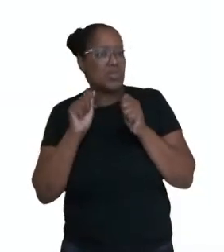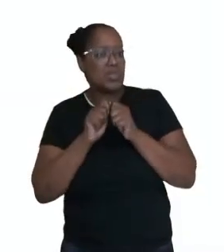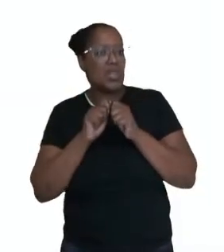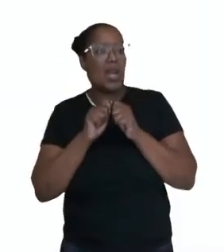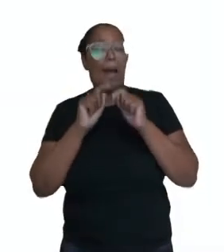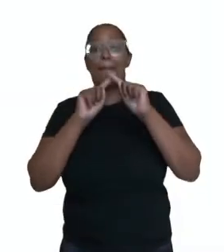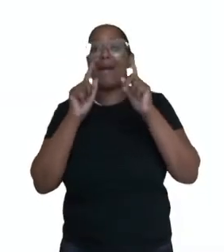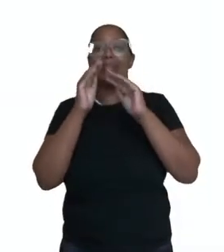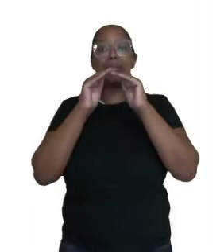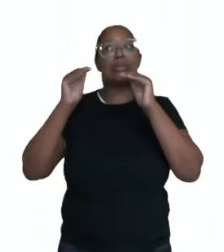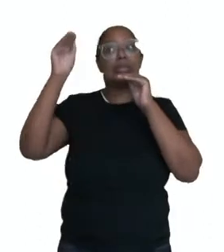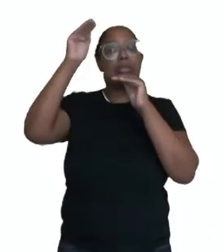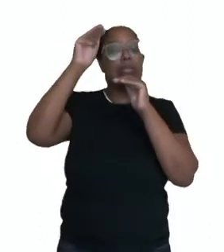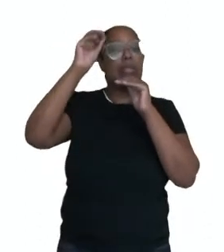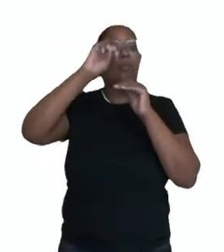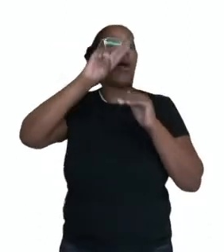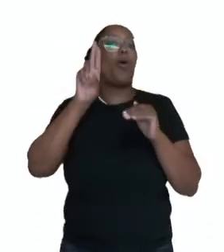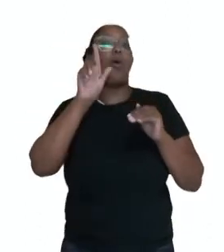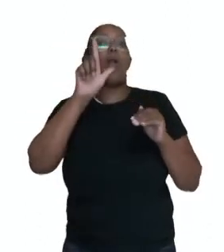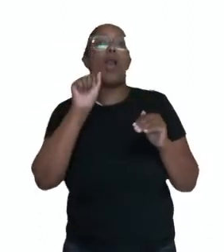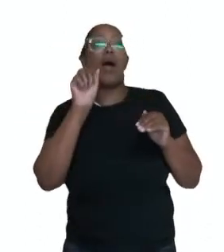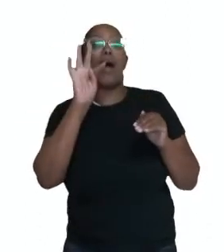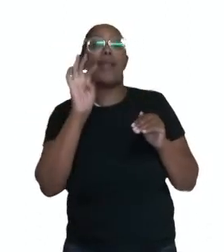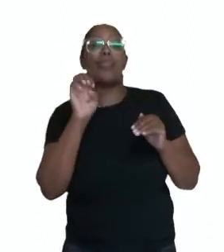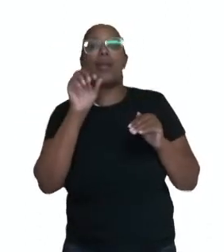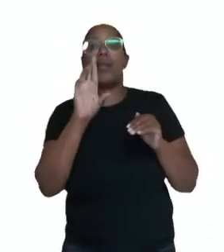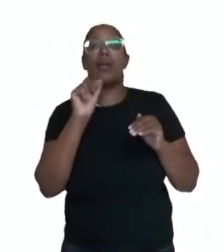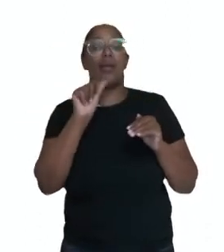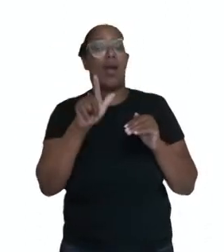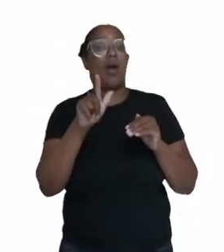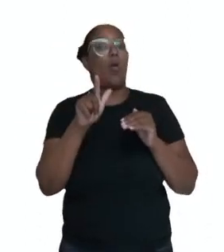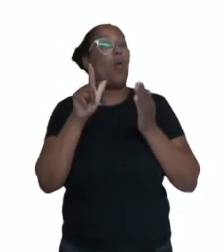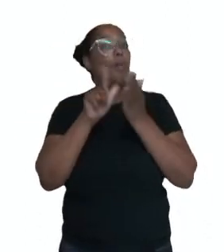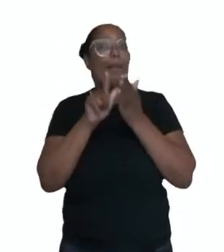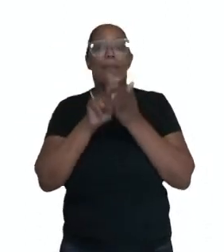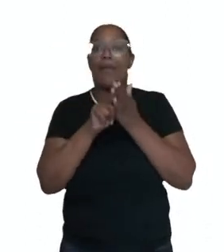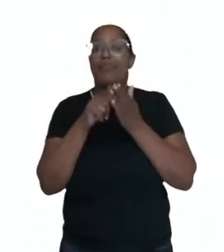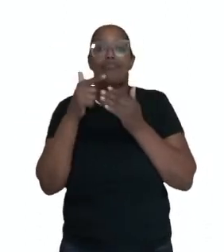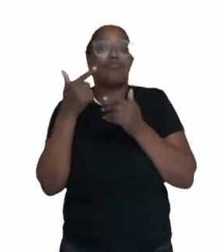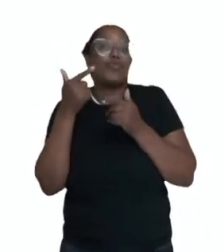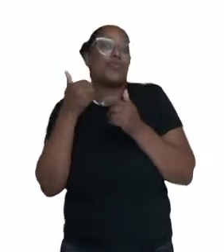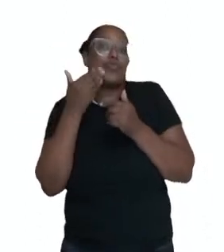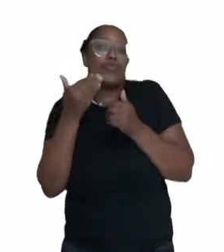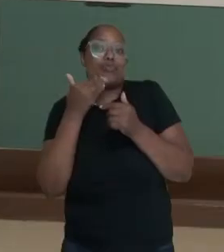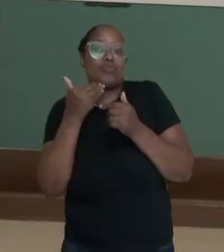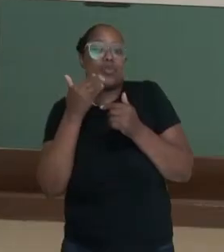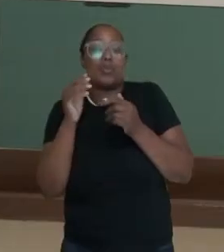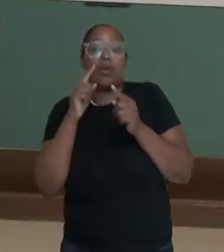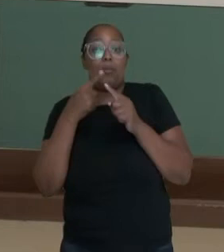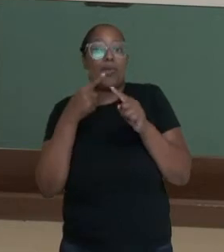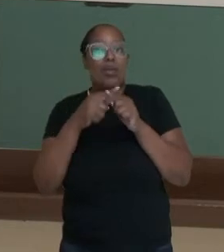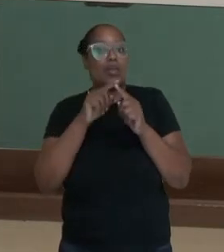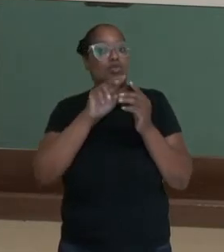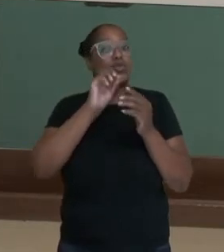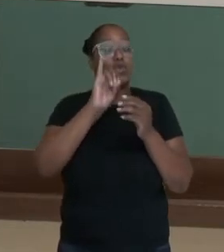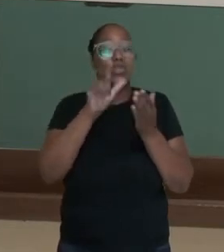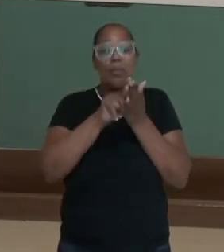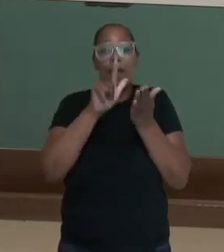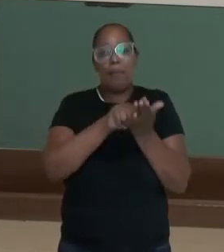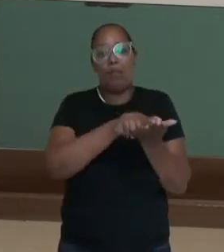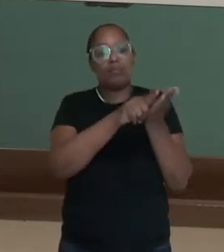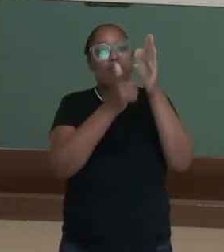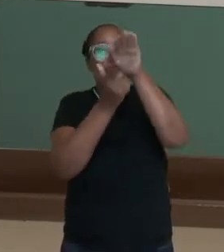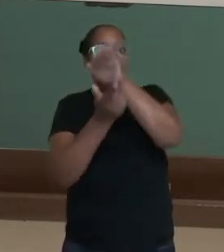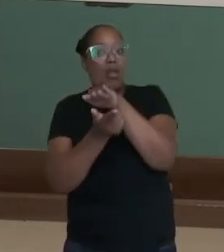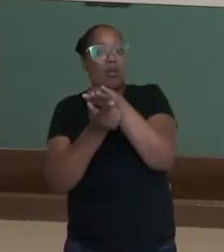Mas na lateral eu não consigo. A folha não é só se eu virasse a folha, mas ela já não seria mais um plano. Num plano